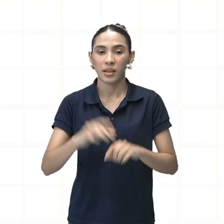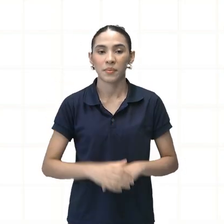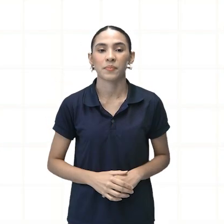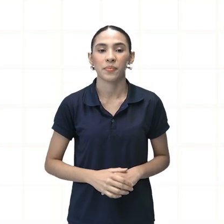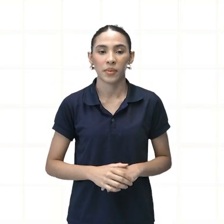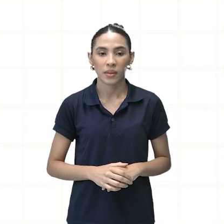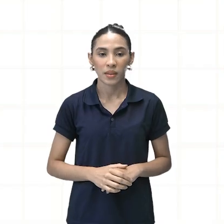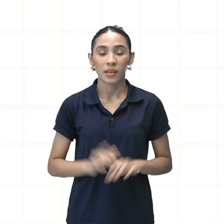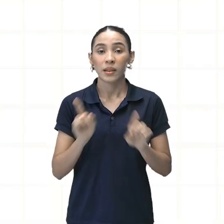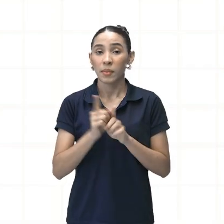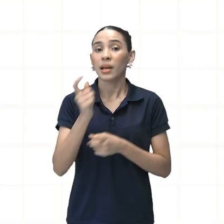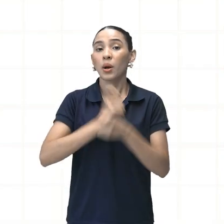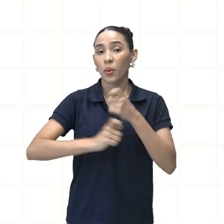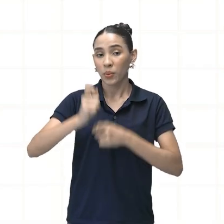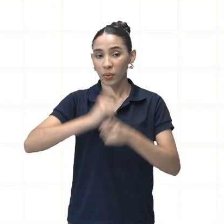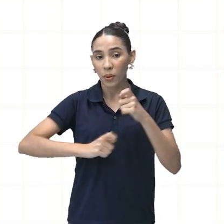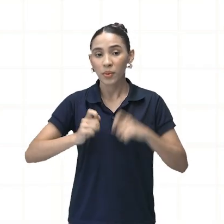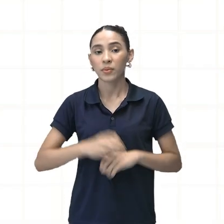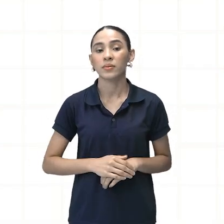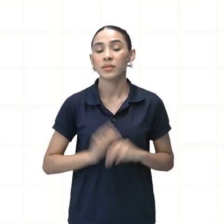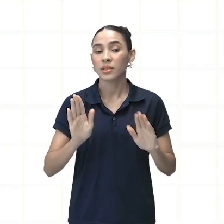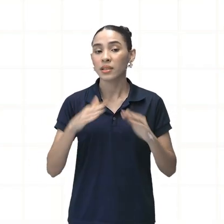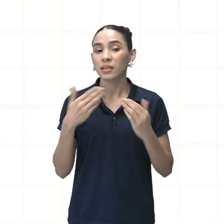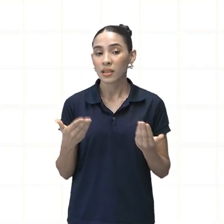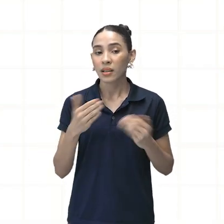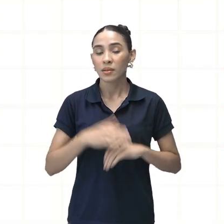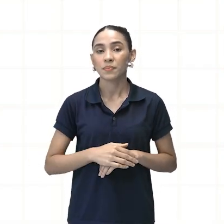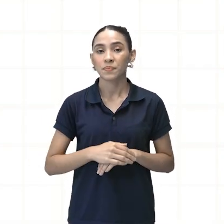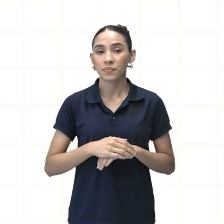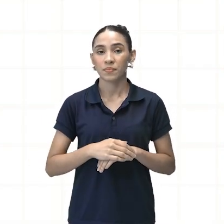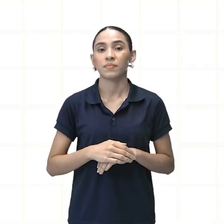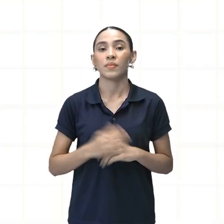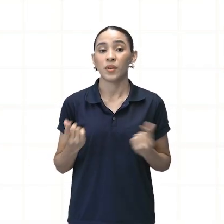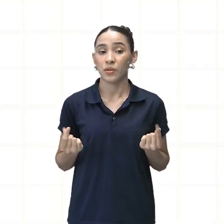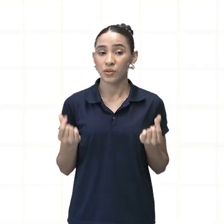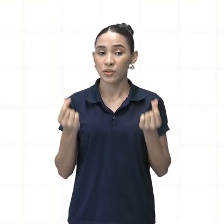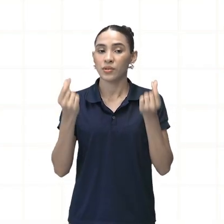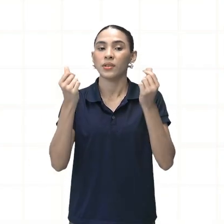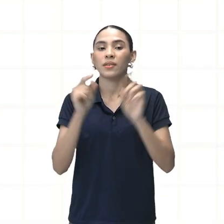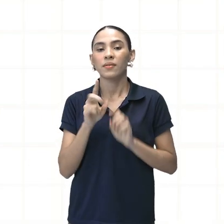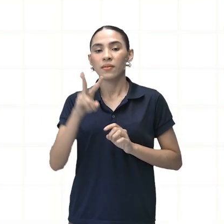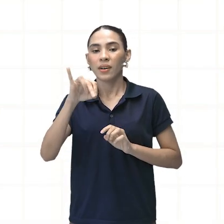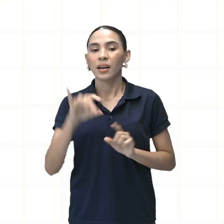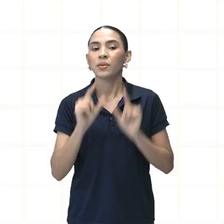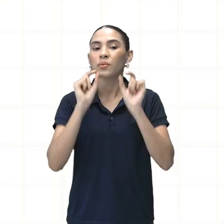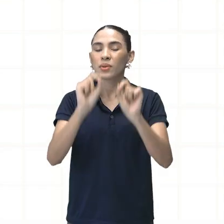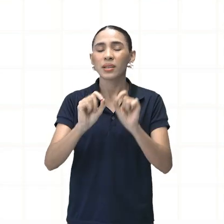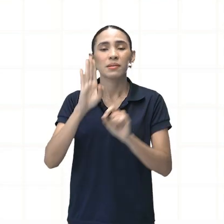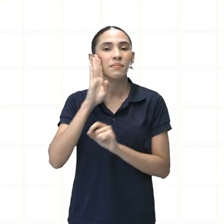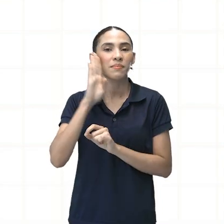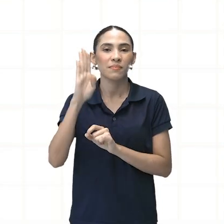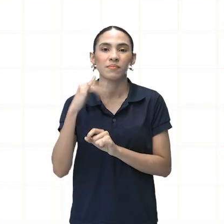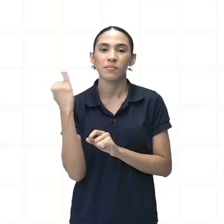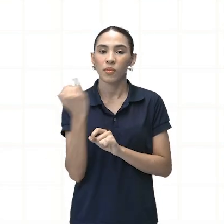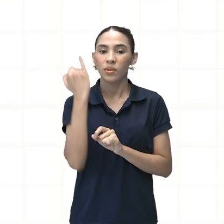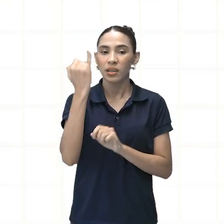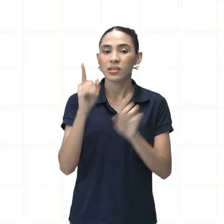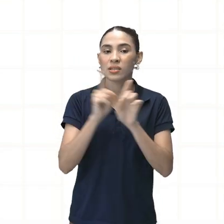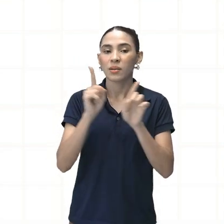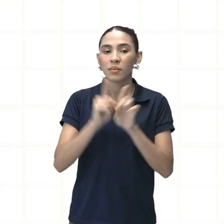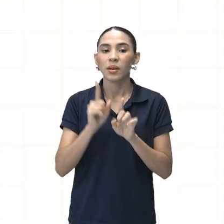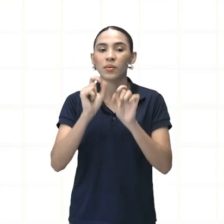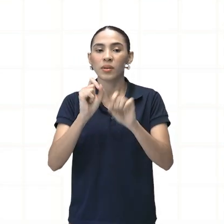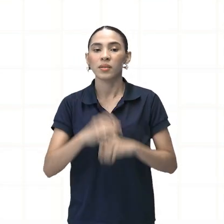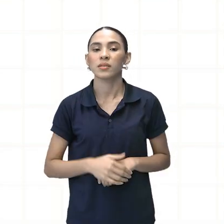ali econômico, tá certo? Então, através dessa acumulação de riqueza, que vai ser, gente, fundamentado aí